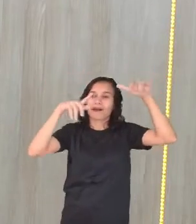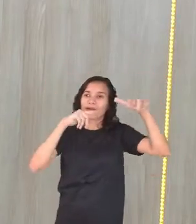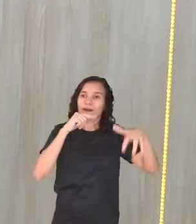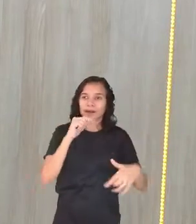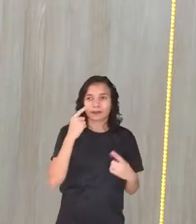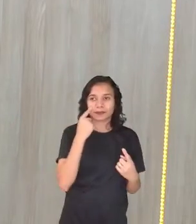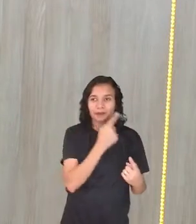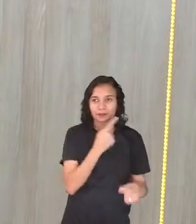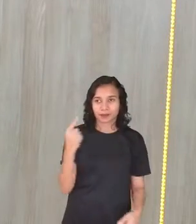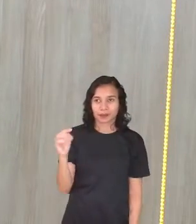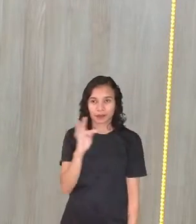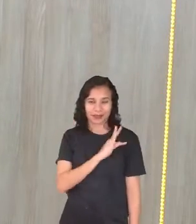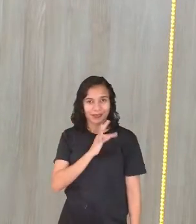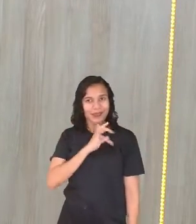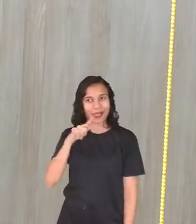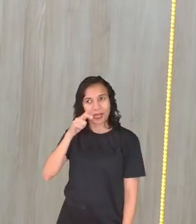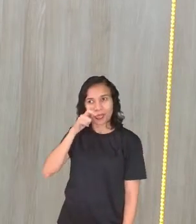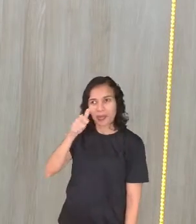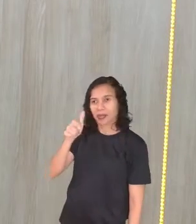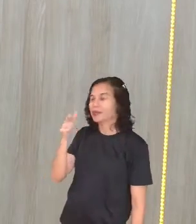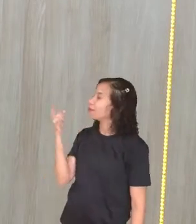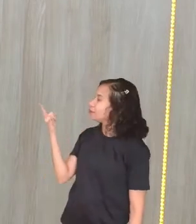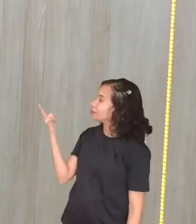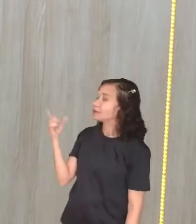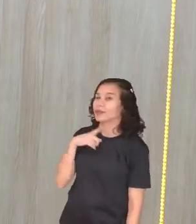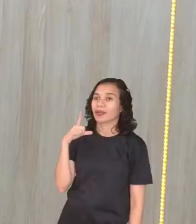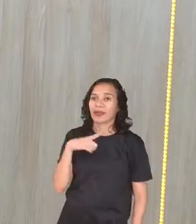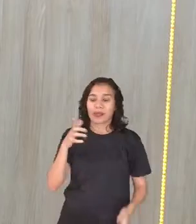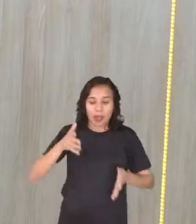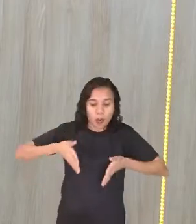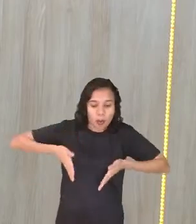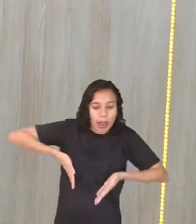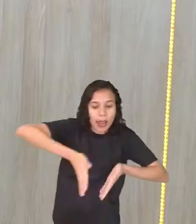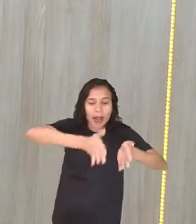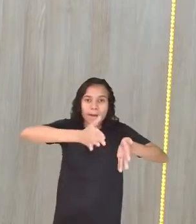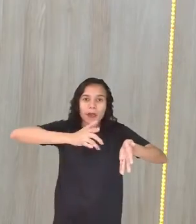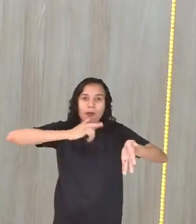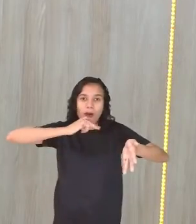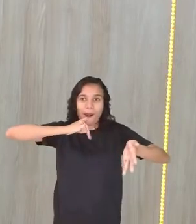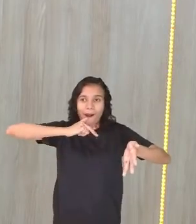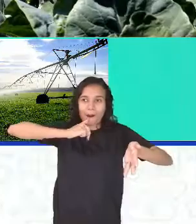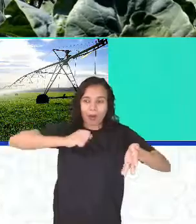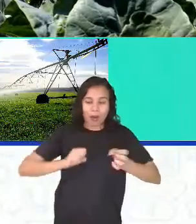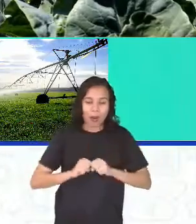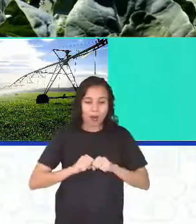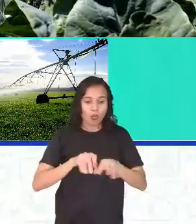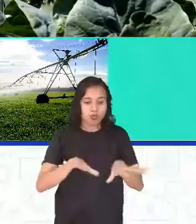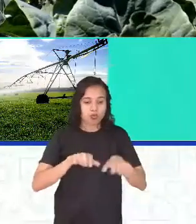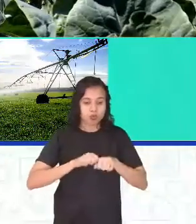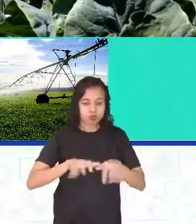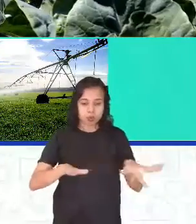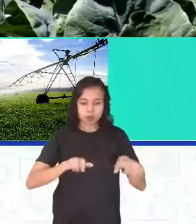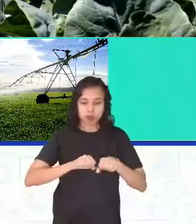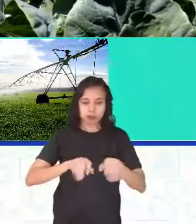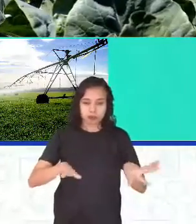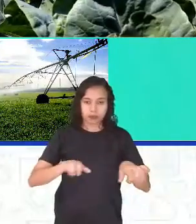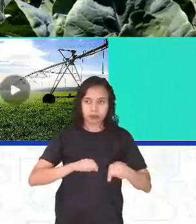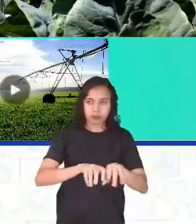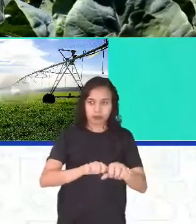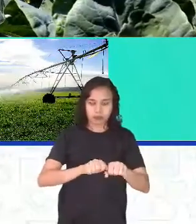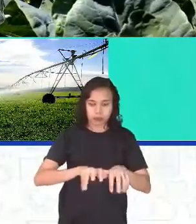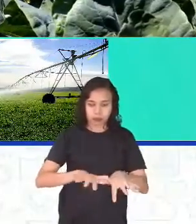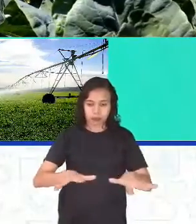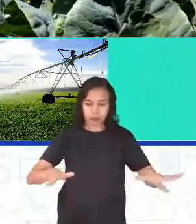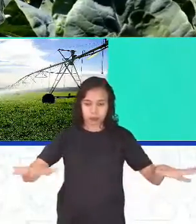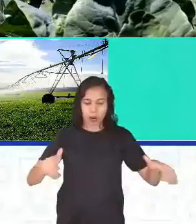veja essa técnica, que interessante. Tem uma vala e aqui eu tenho um cano que está jorrando água. E o homem tem a